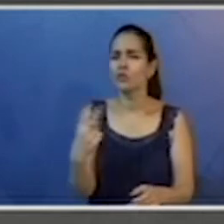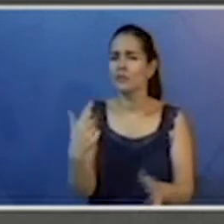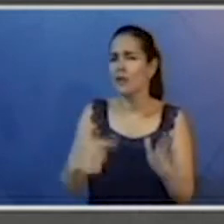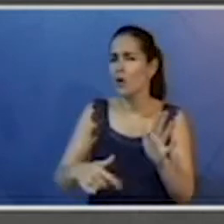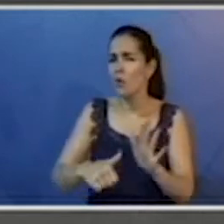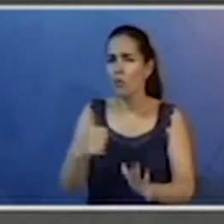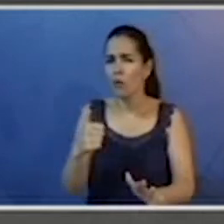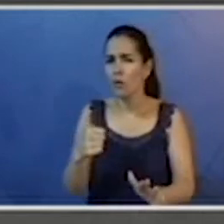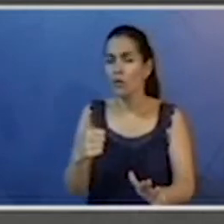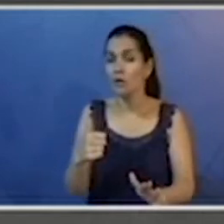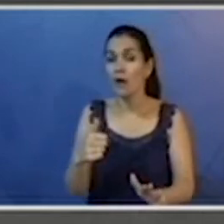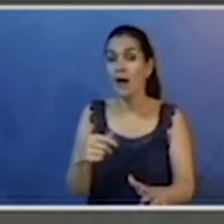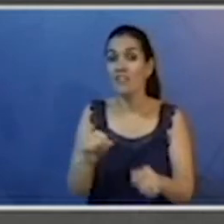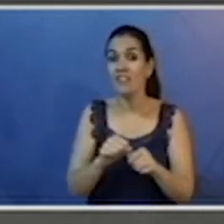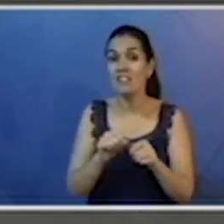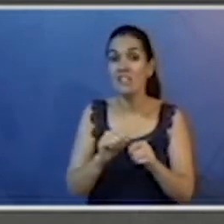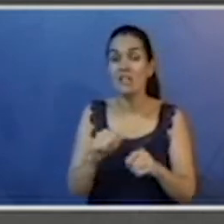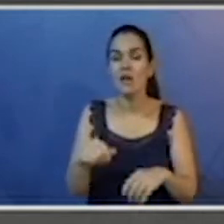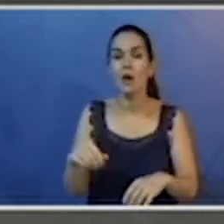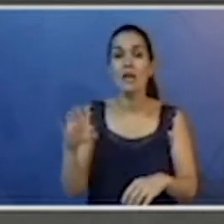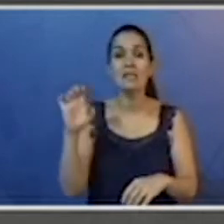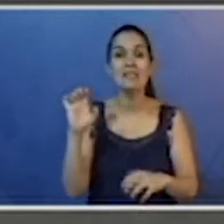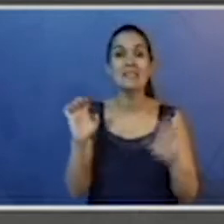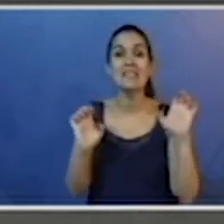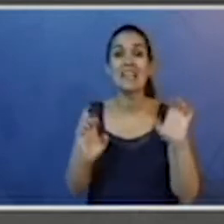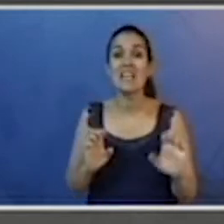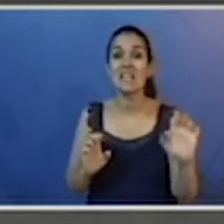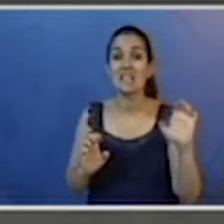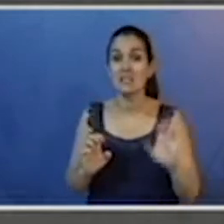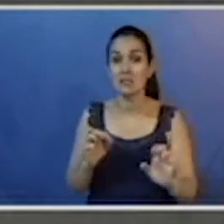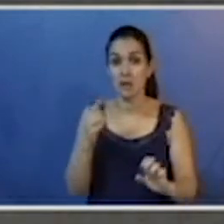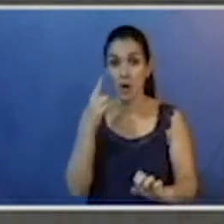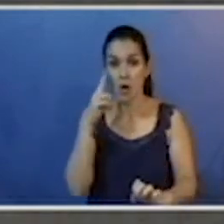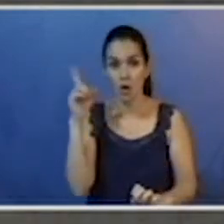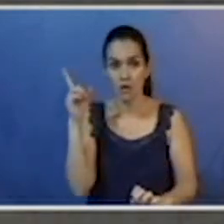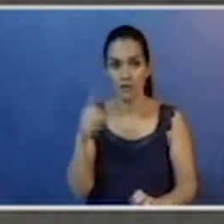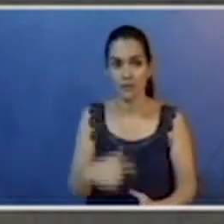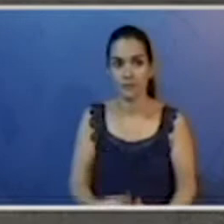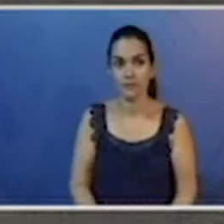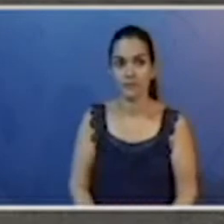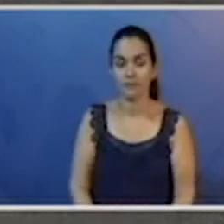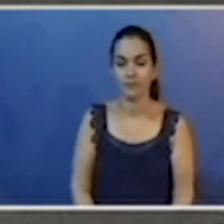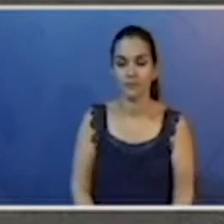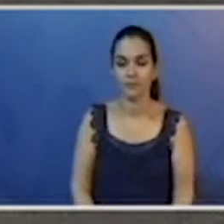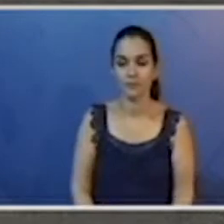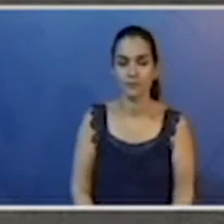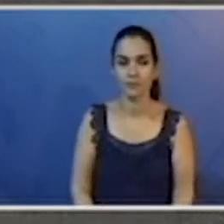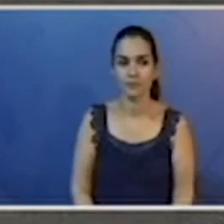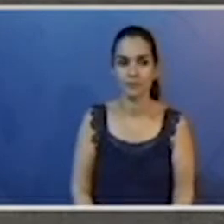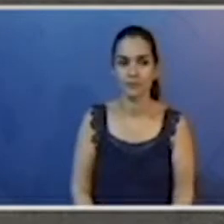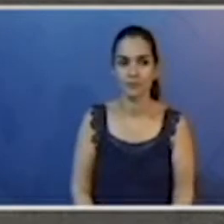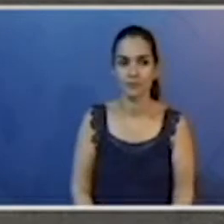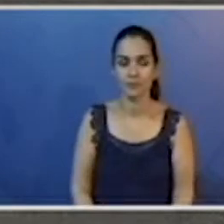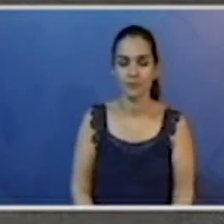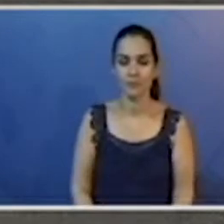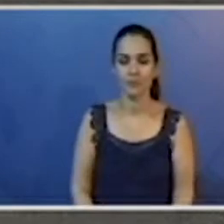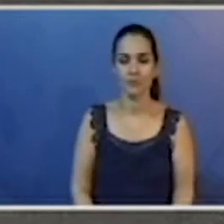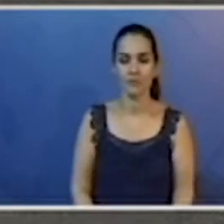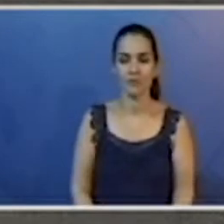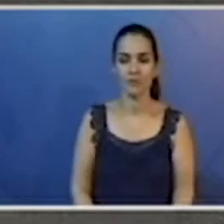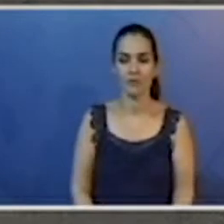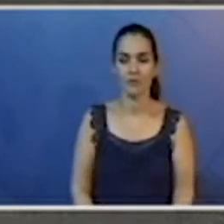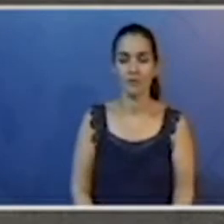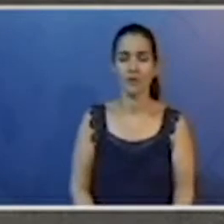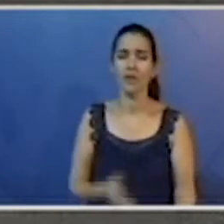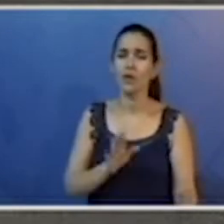a perna esquerda acho que só vai dar um pouquinho de trabalho eu já não tenho tanta habilidade com ela assim eu tenho que ser um pouco